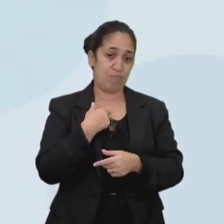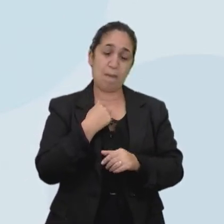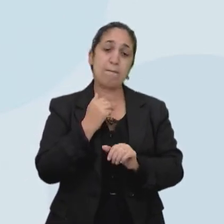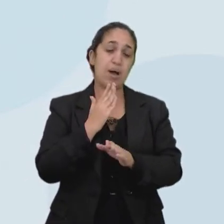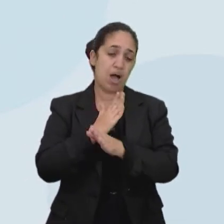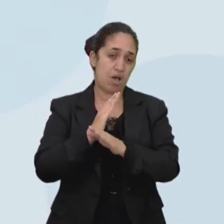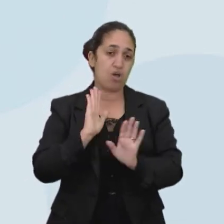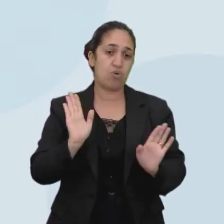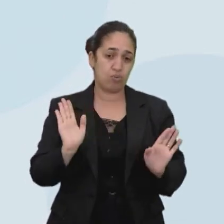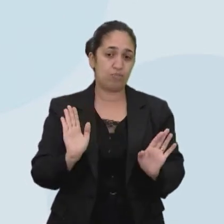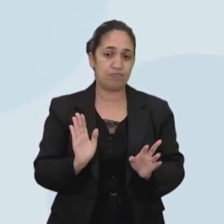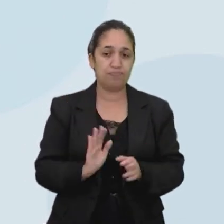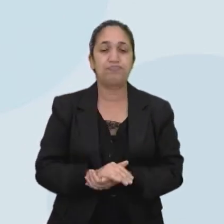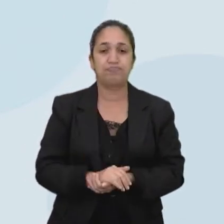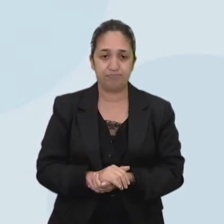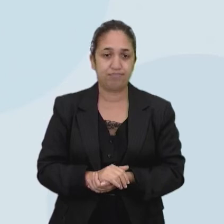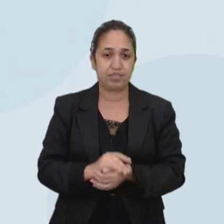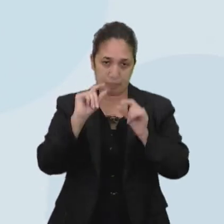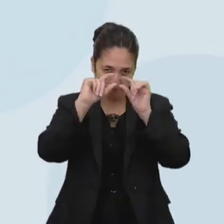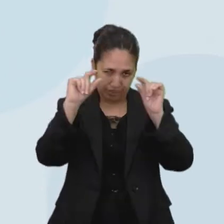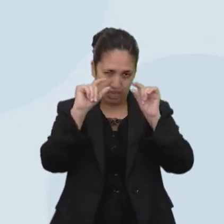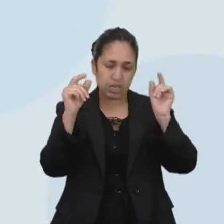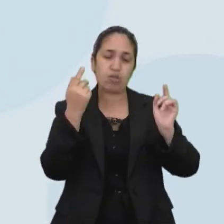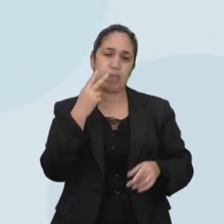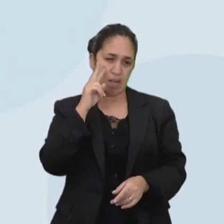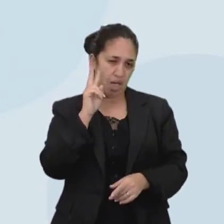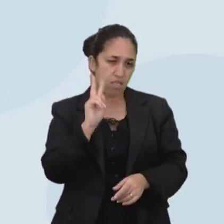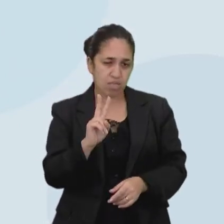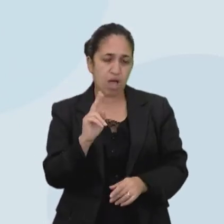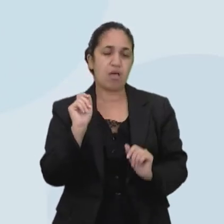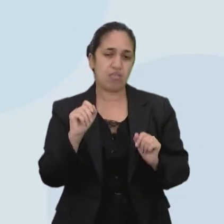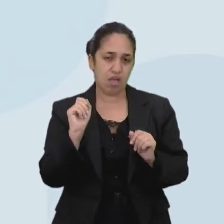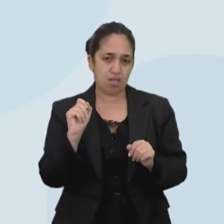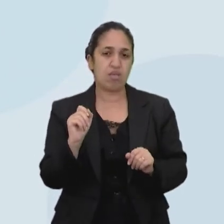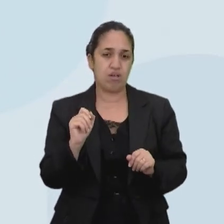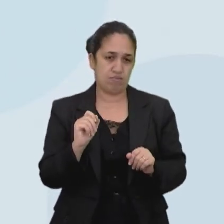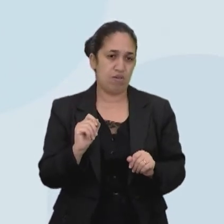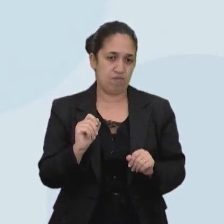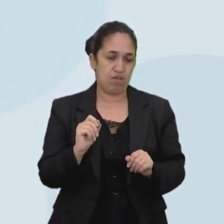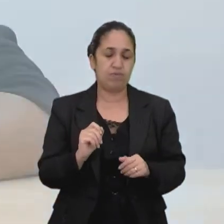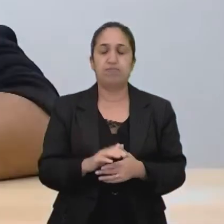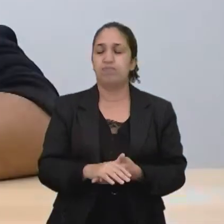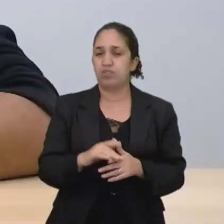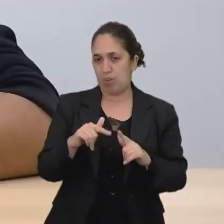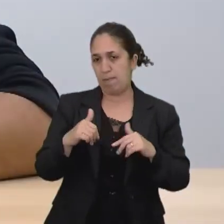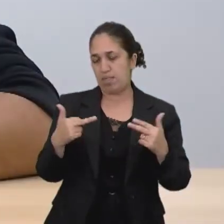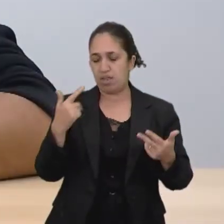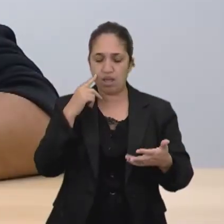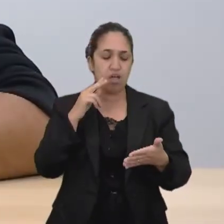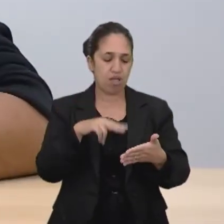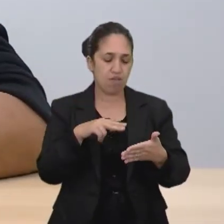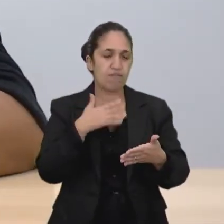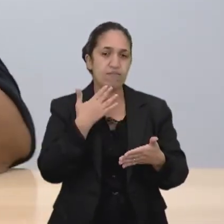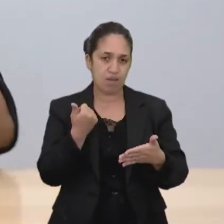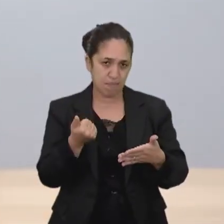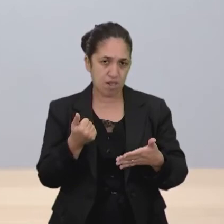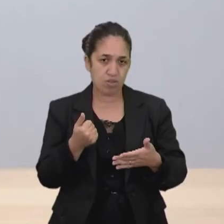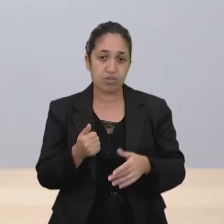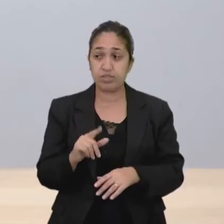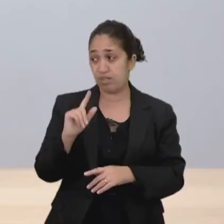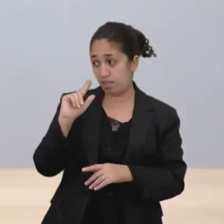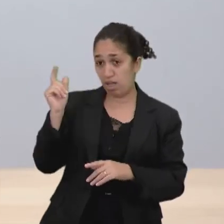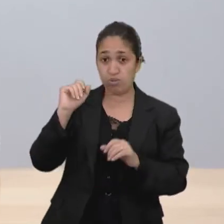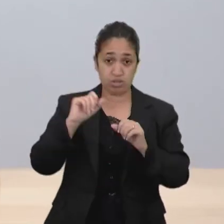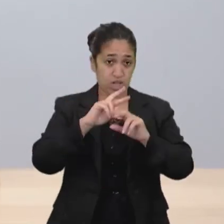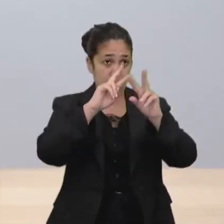parar. Tá meio pequenininho aí, mas dá para vocês depois aproximarem e verificar. No material também dá para ver melhor. Então você perceba que aí temos a